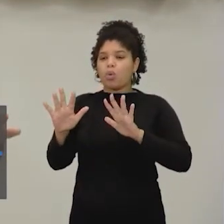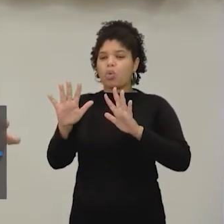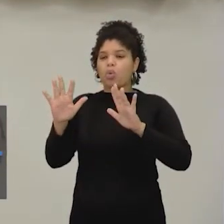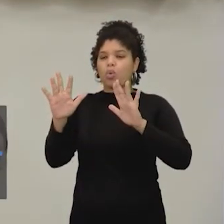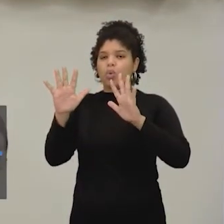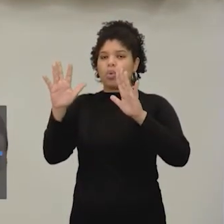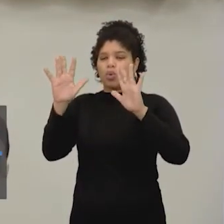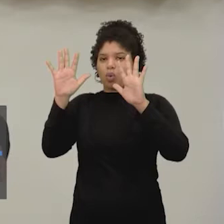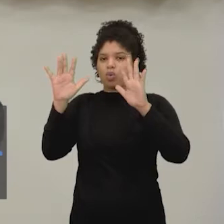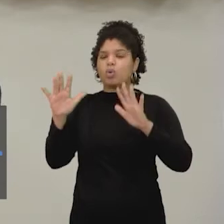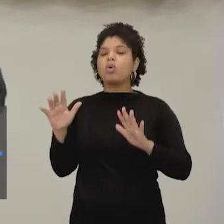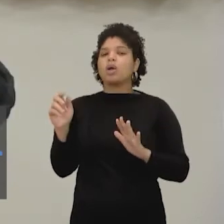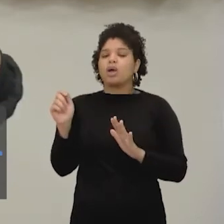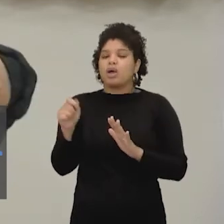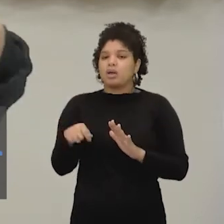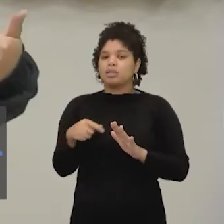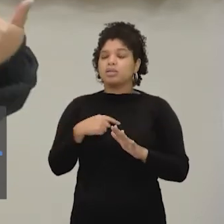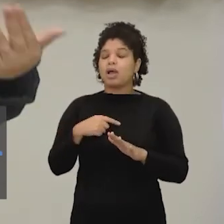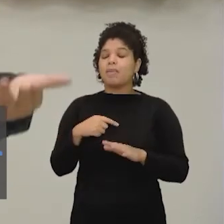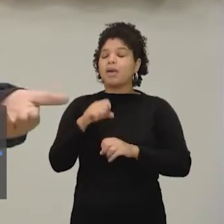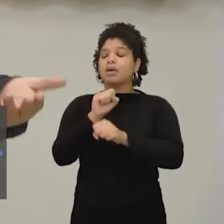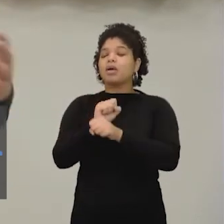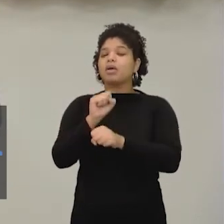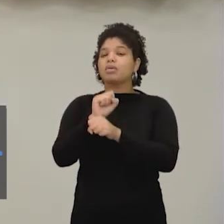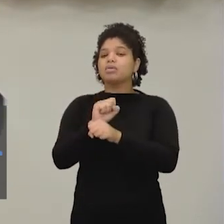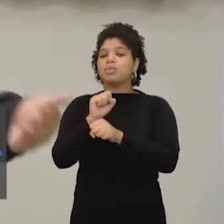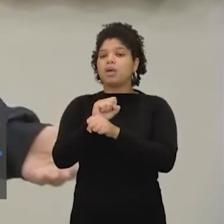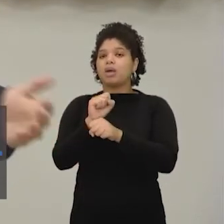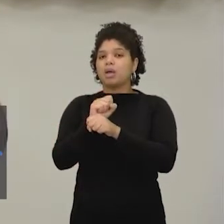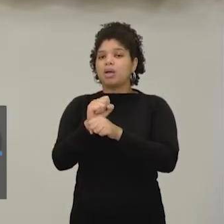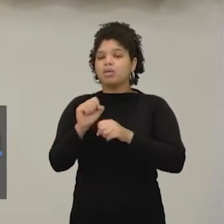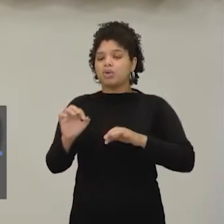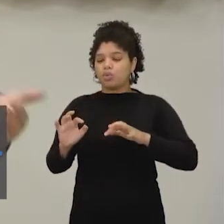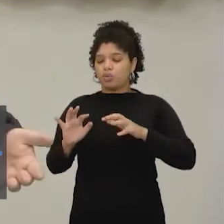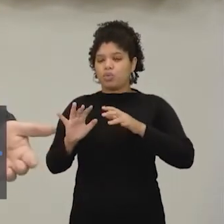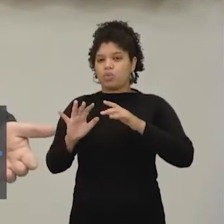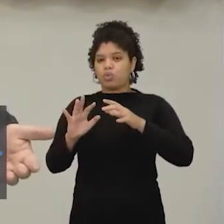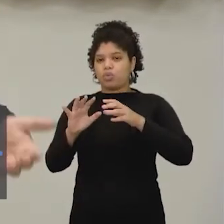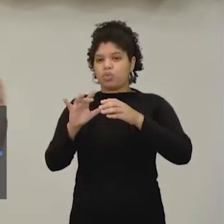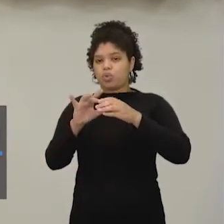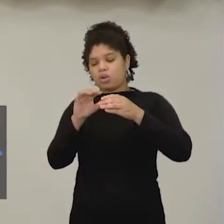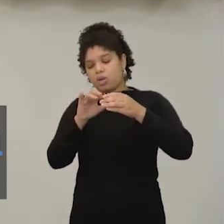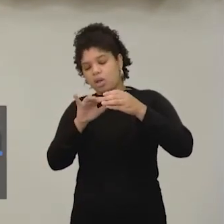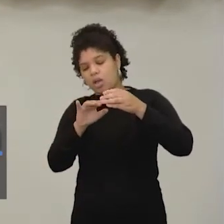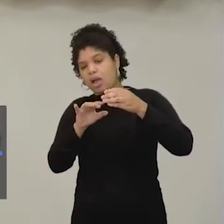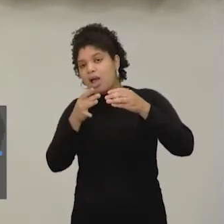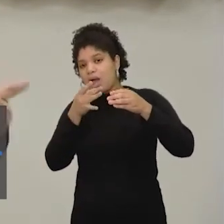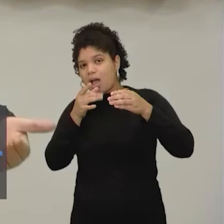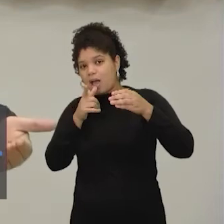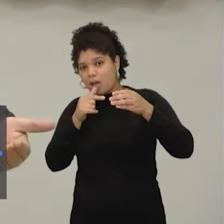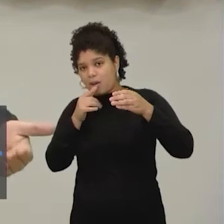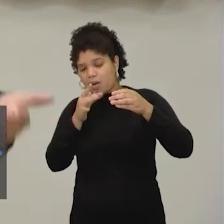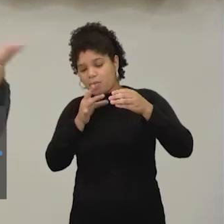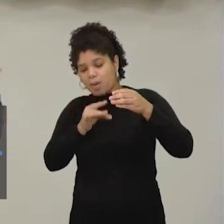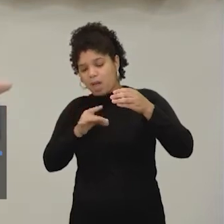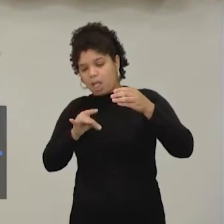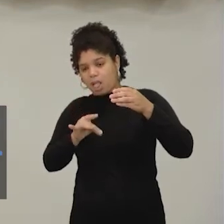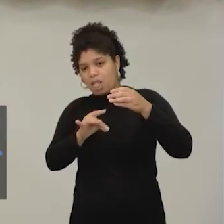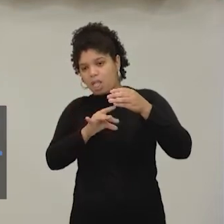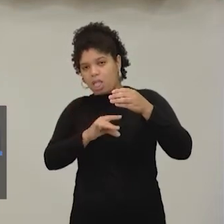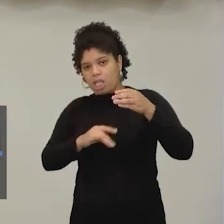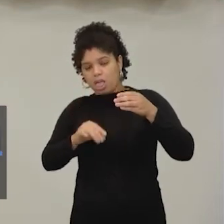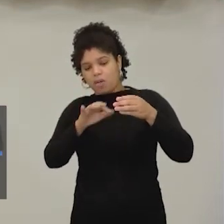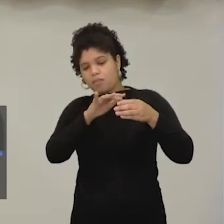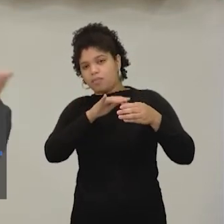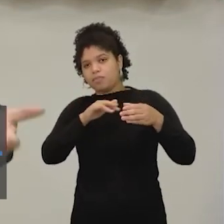coloca o sal numa região e espera evaporar a água, assim você consegue separar os dois. Então, é esse princípio que eles usam. Por isso,